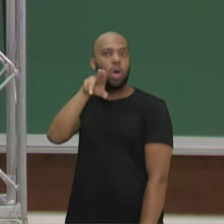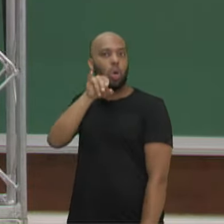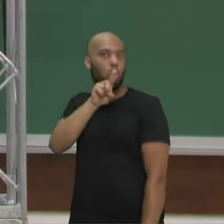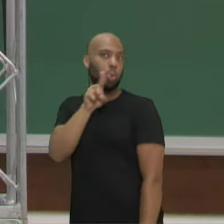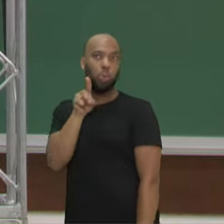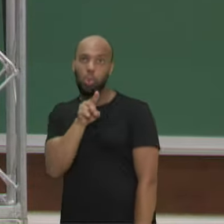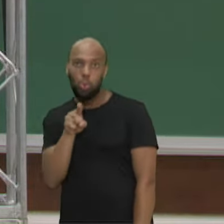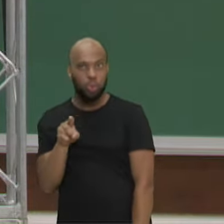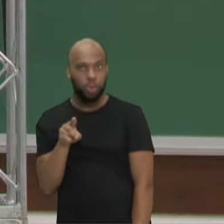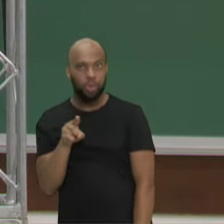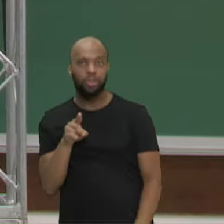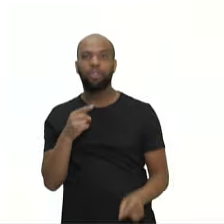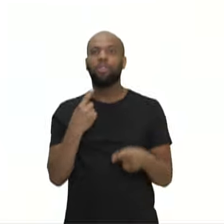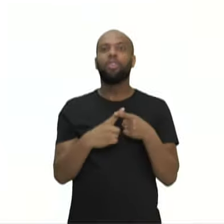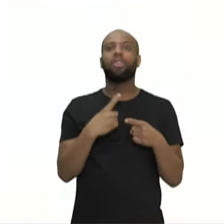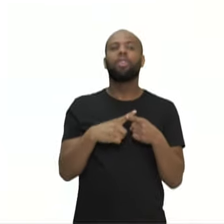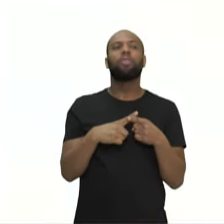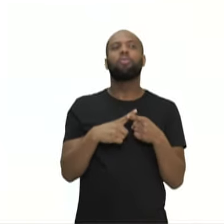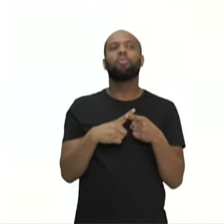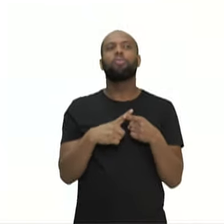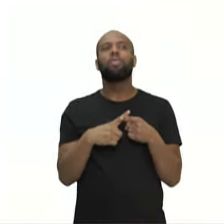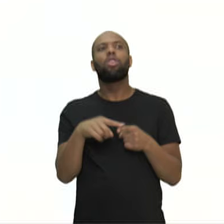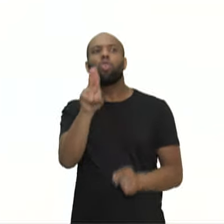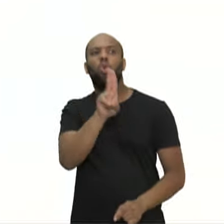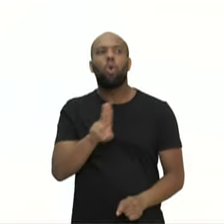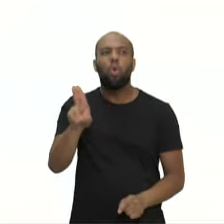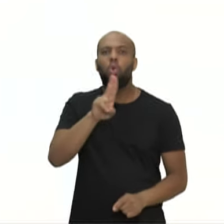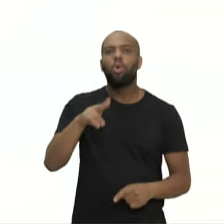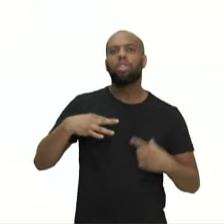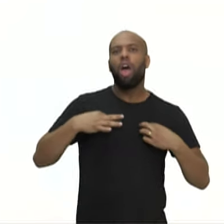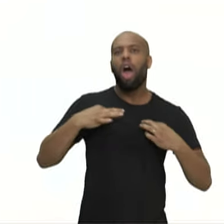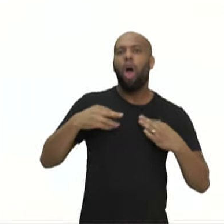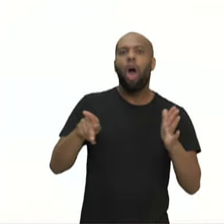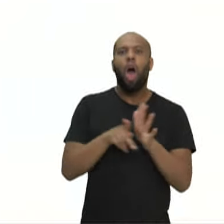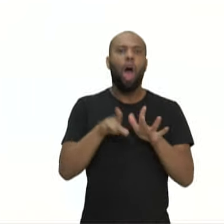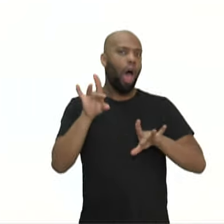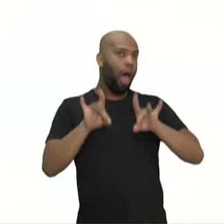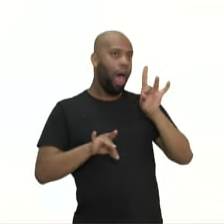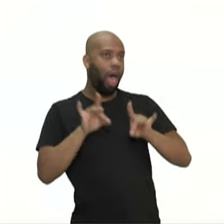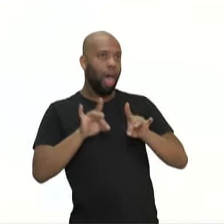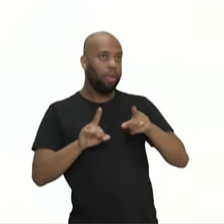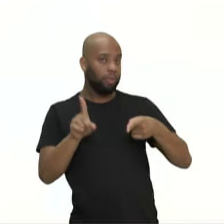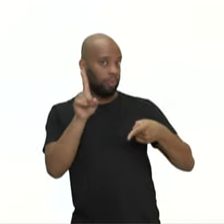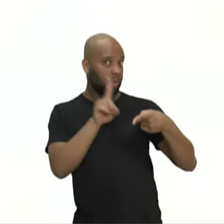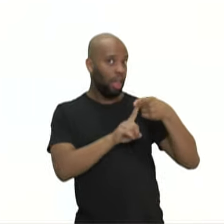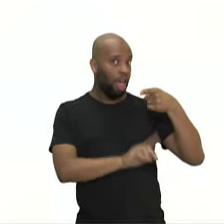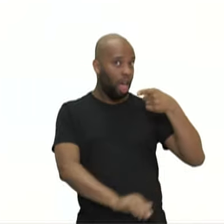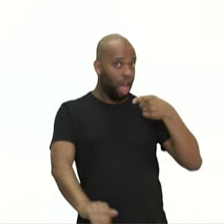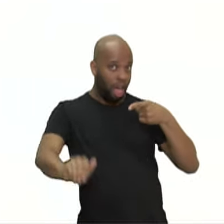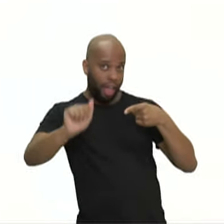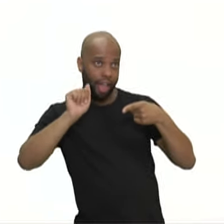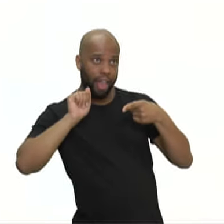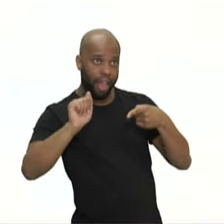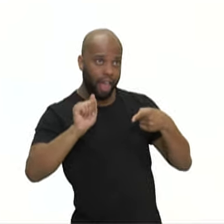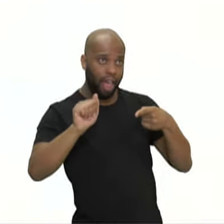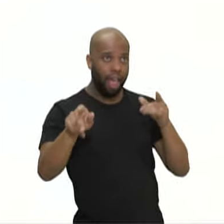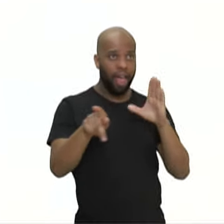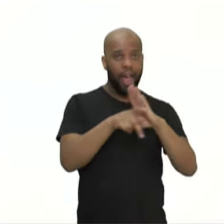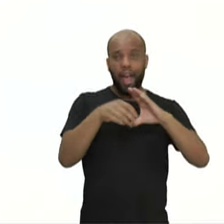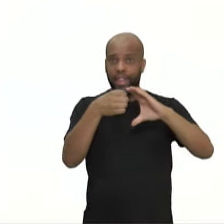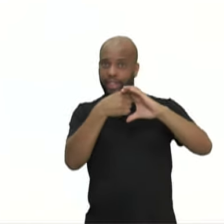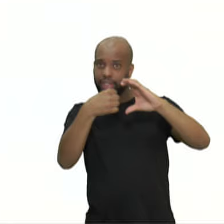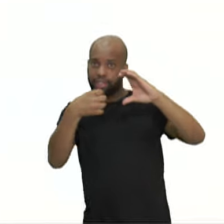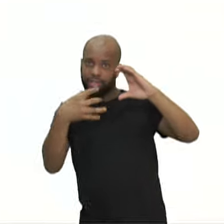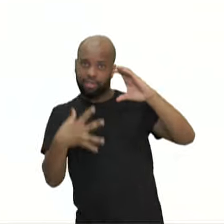quiz. Para que serve o figurino teatral? Letra A. Para caracterizar